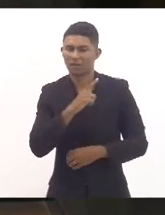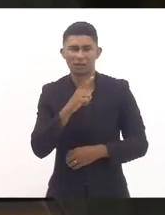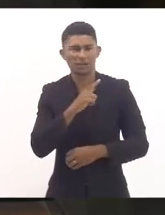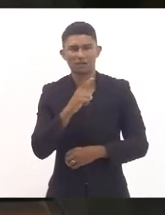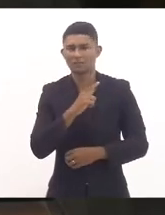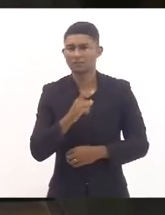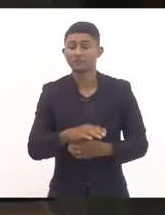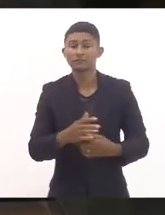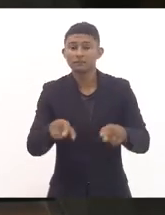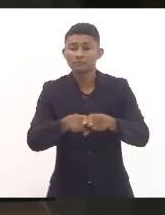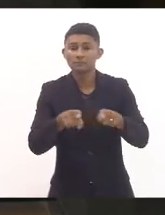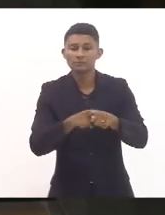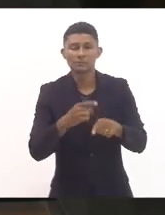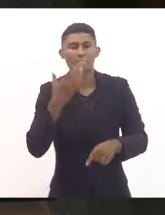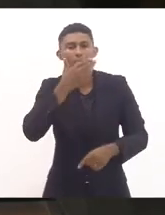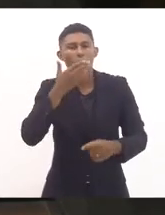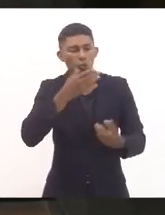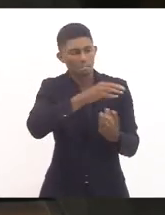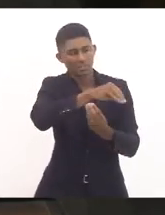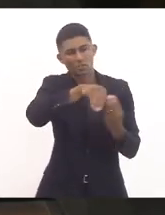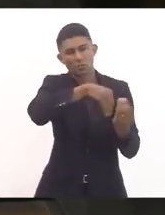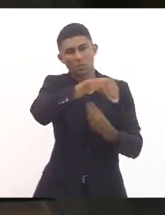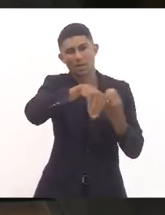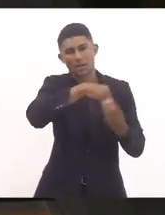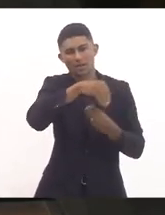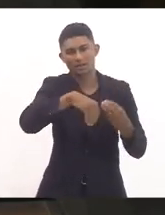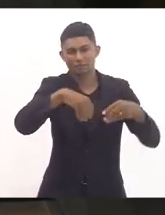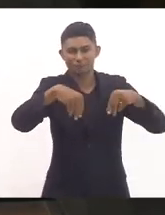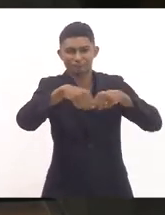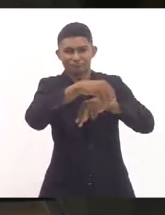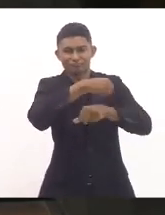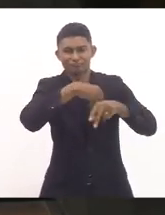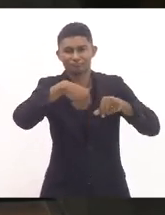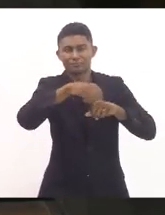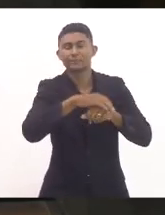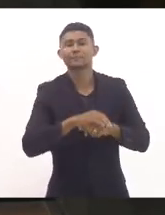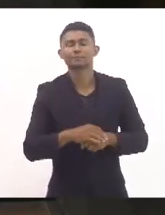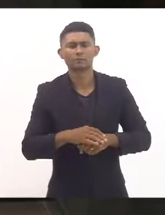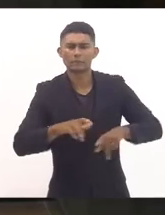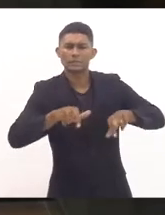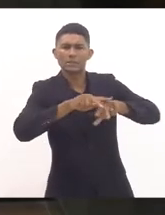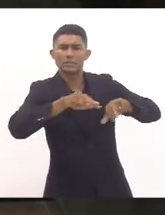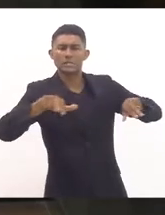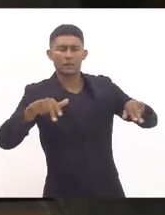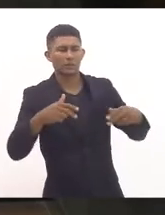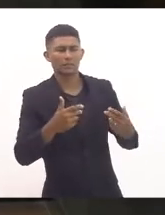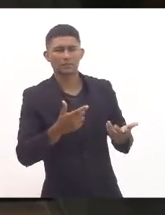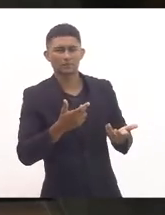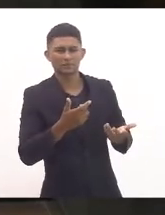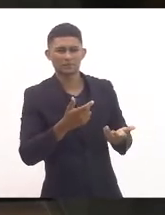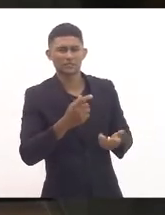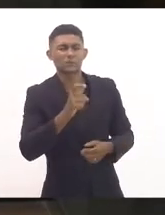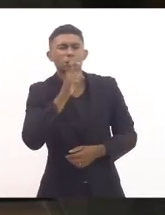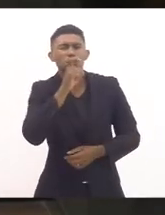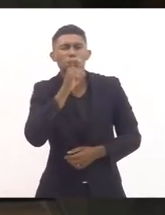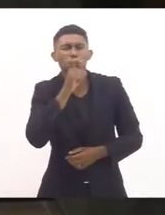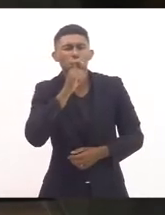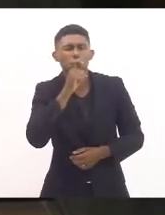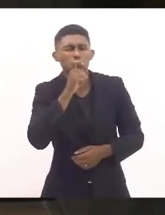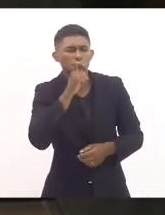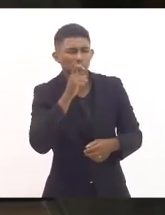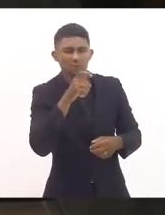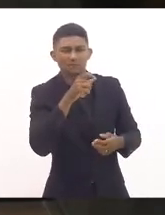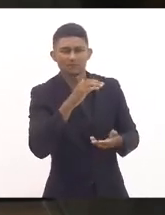Misturas para bolo, bolo industrial. Produtos congelados e prontos para aquecimento, com pratos